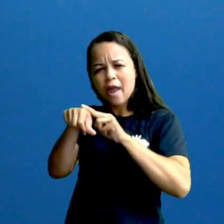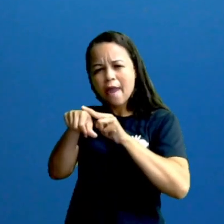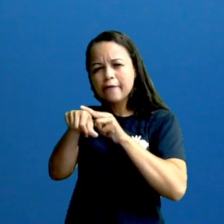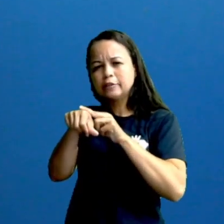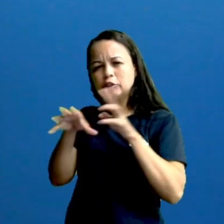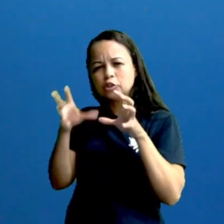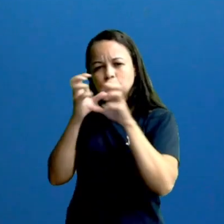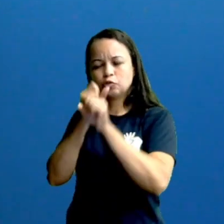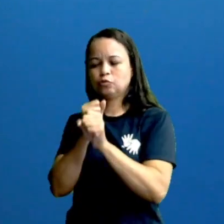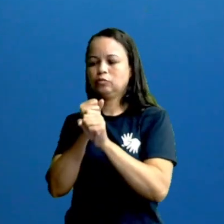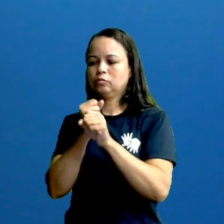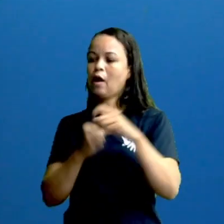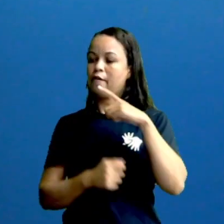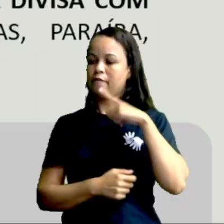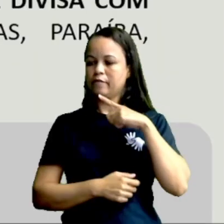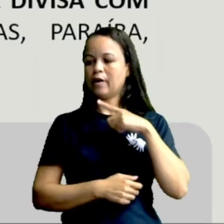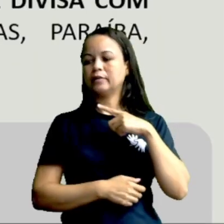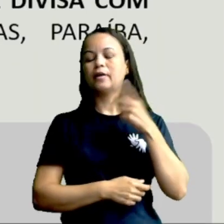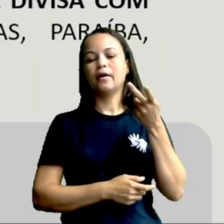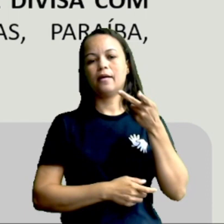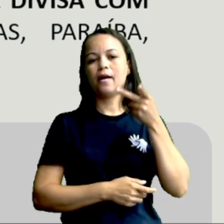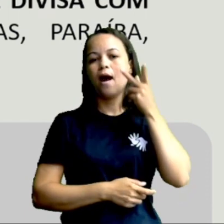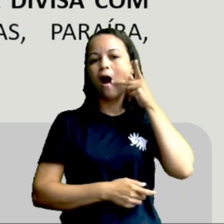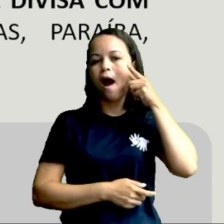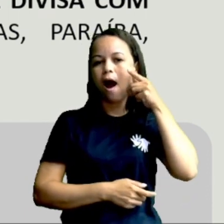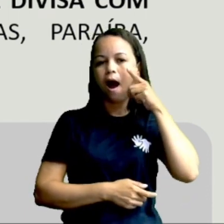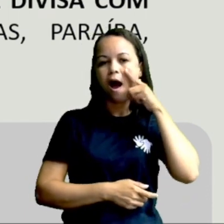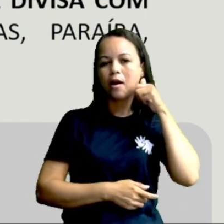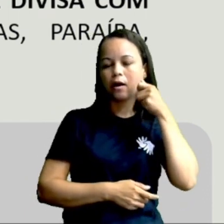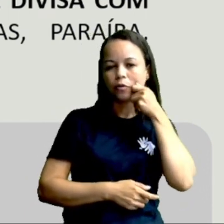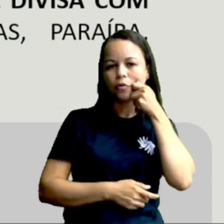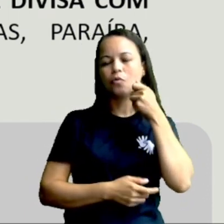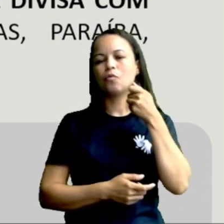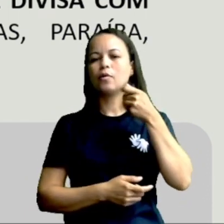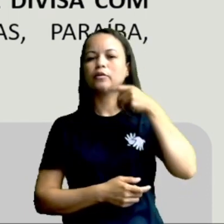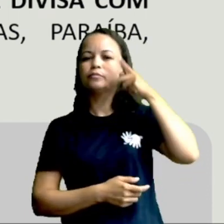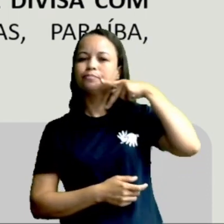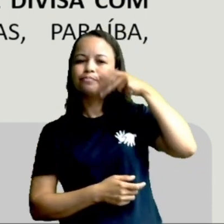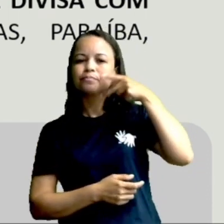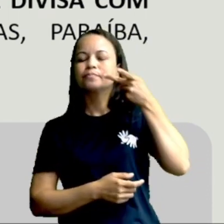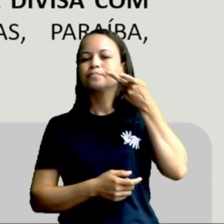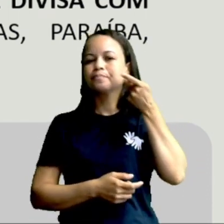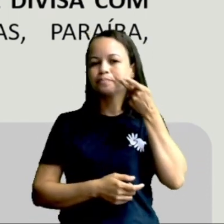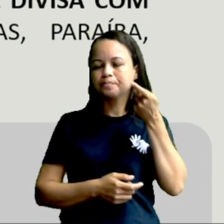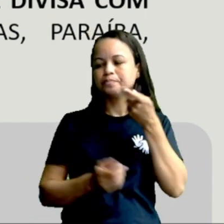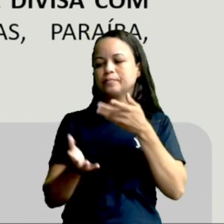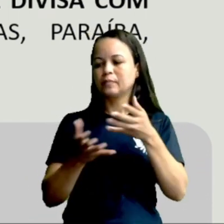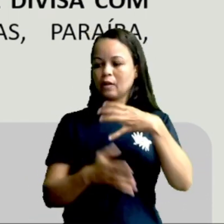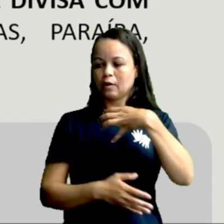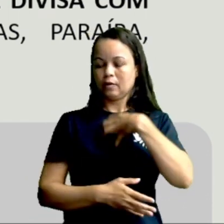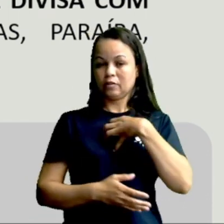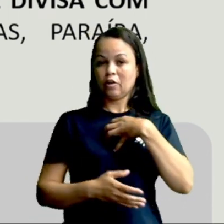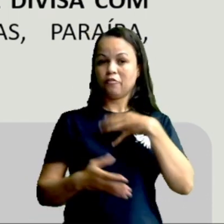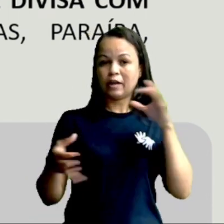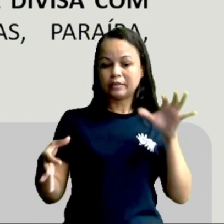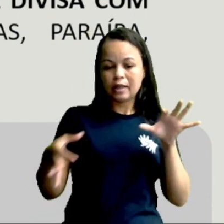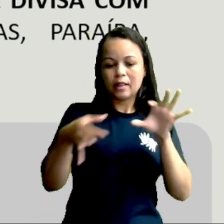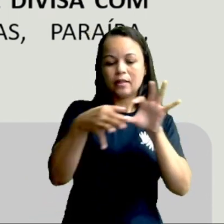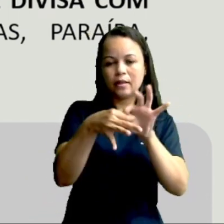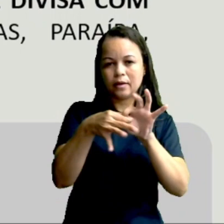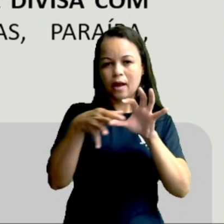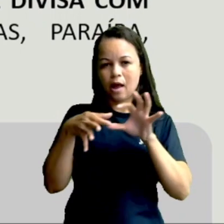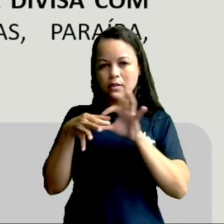ter Alagoas, Bahia, Ceará, Piauí e a Paraíba fazendo divisa com